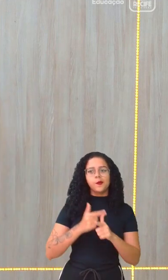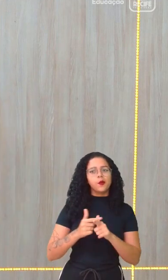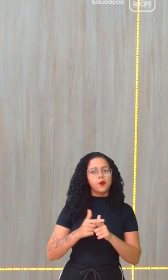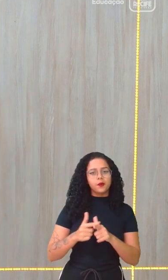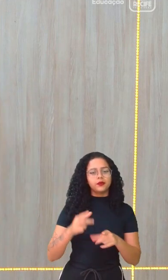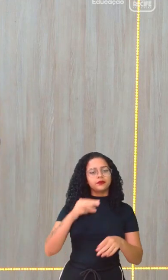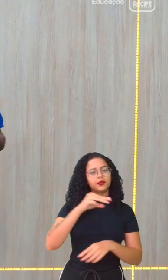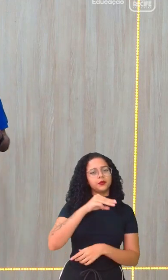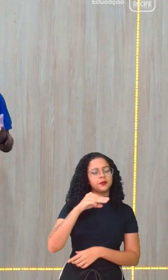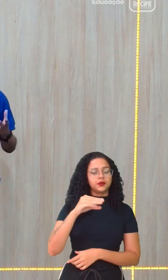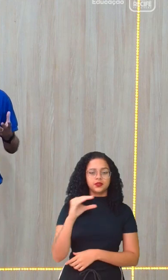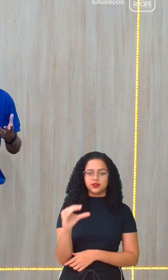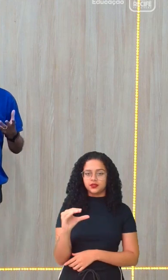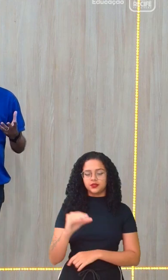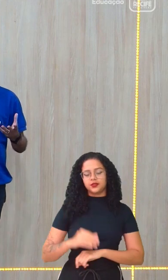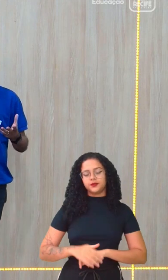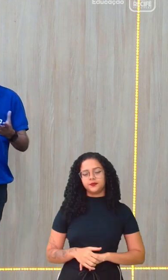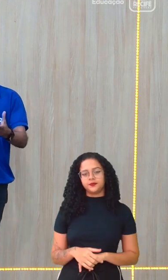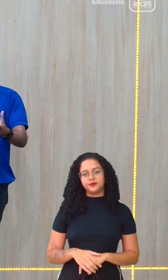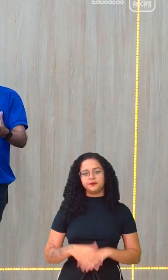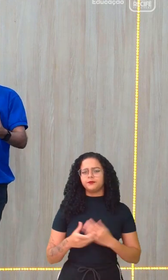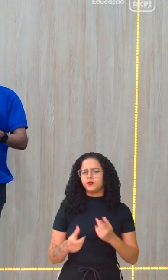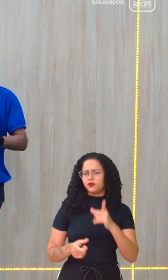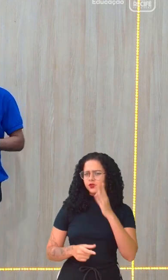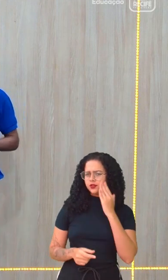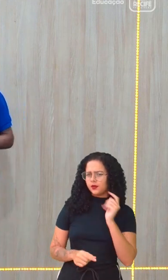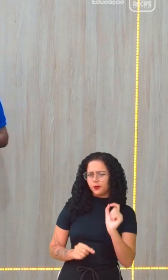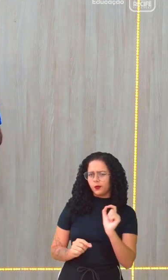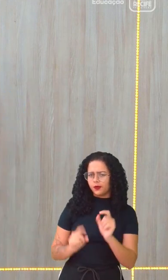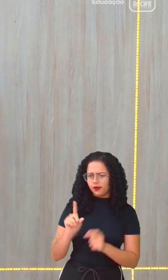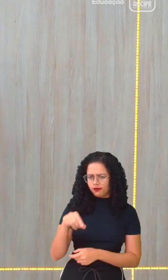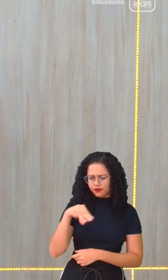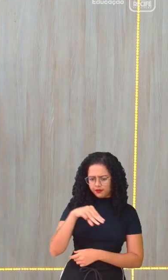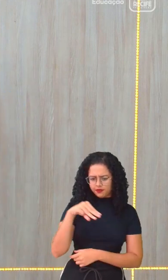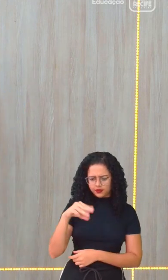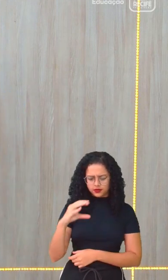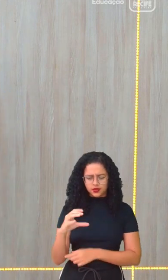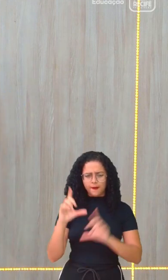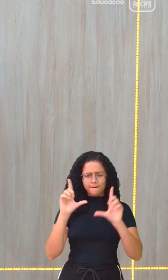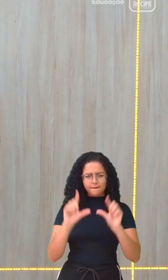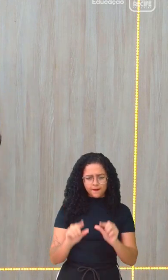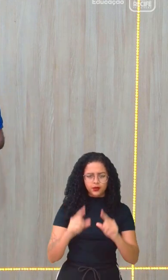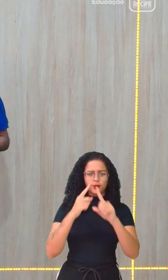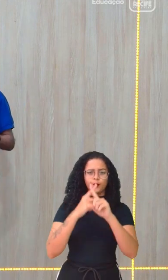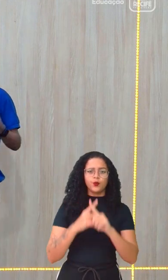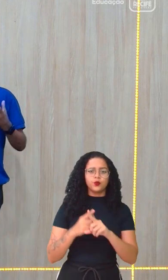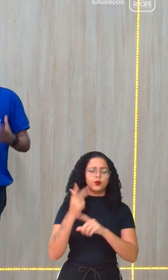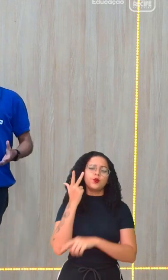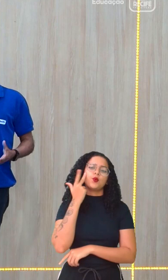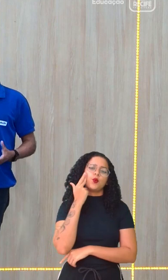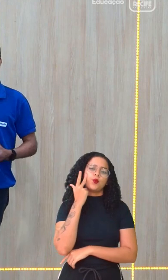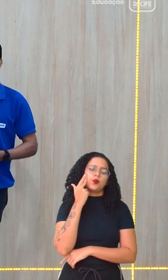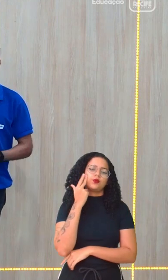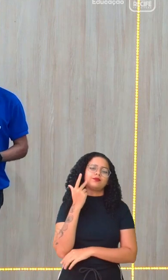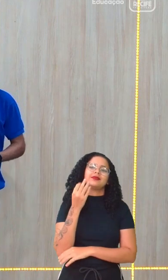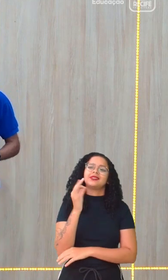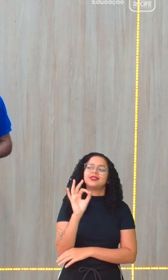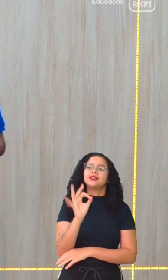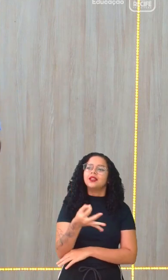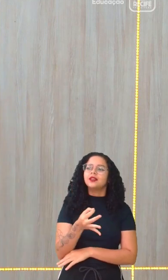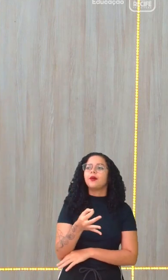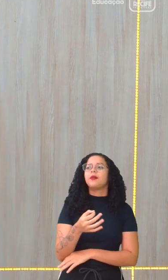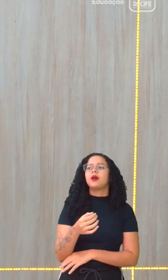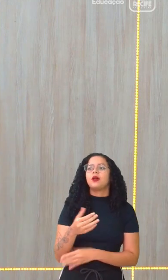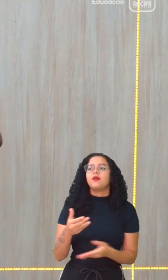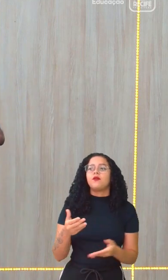problemas envolvendo MMC. Você não sabe o que é MMC? Mínimo múltiplo comum, exatamente. A gente vai